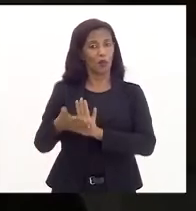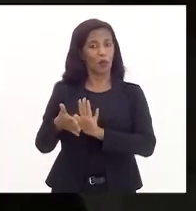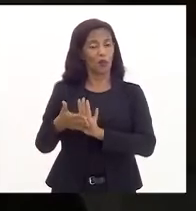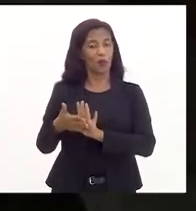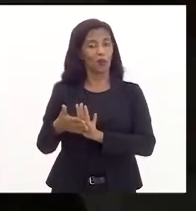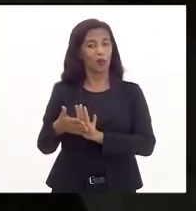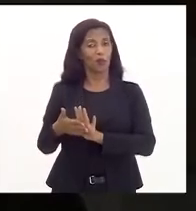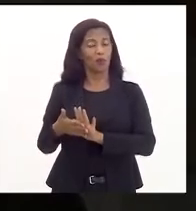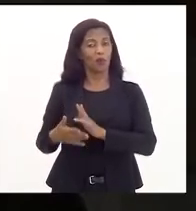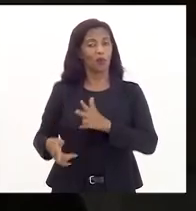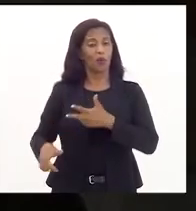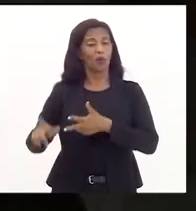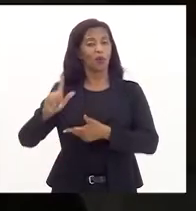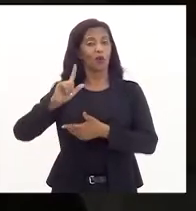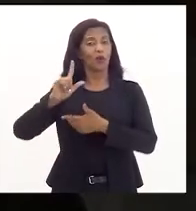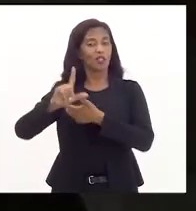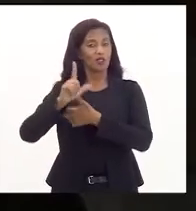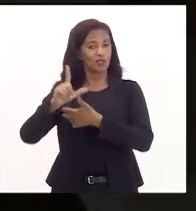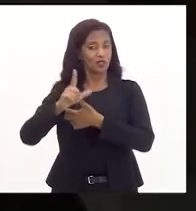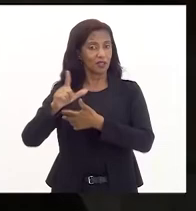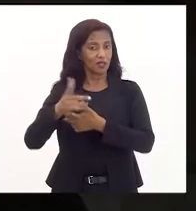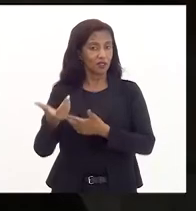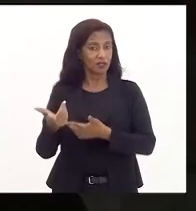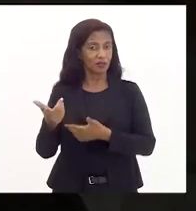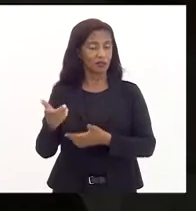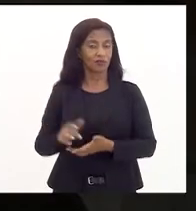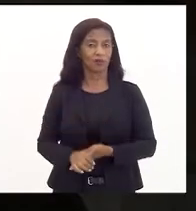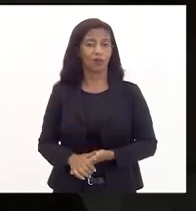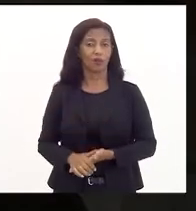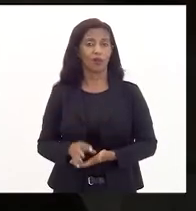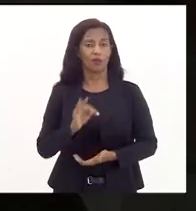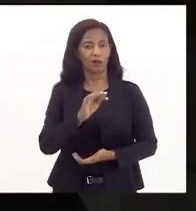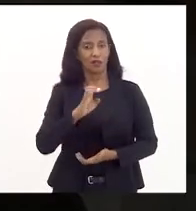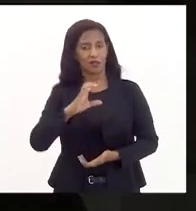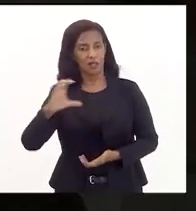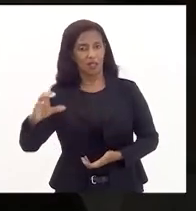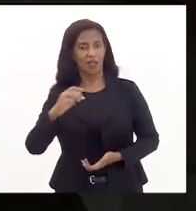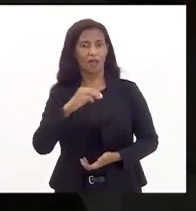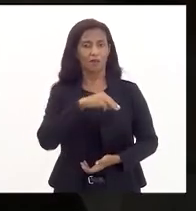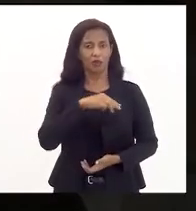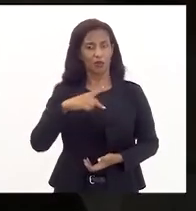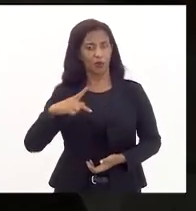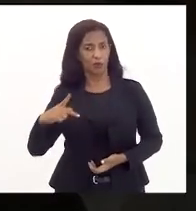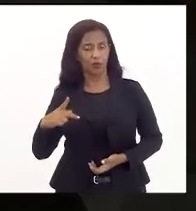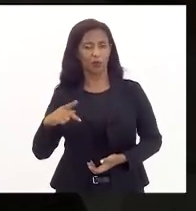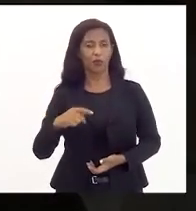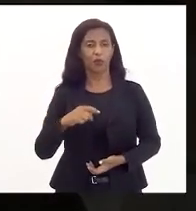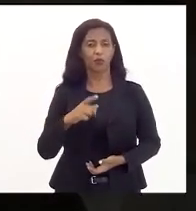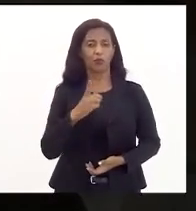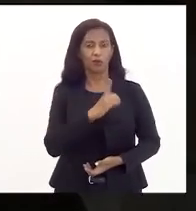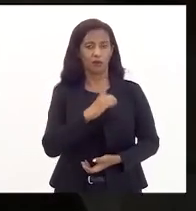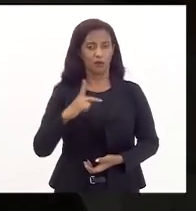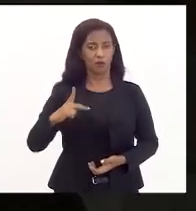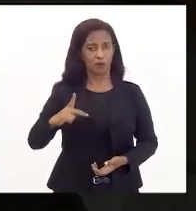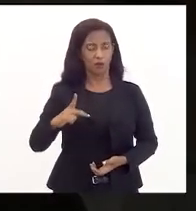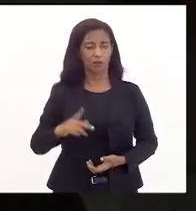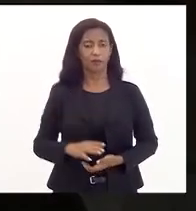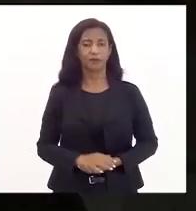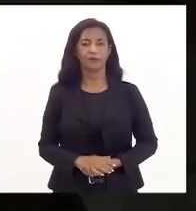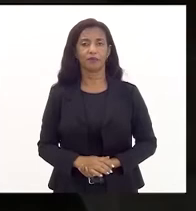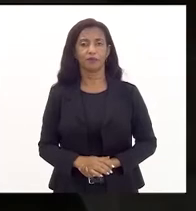Poder Legislativo, um Tribunal de Contas, Ministério Público e Defensoria